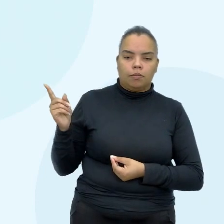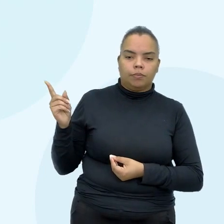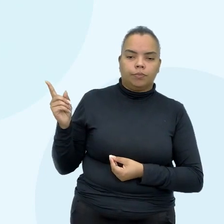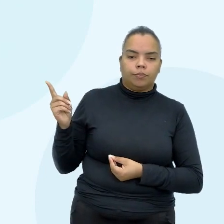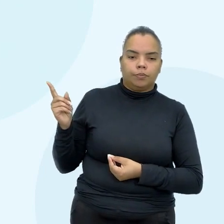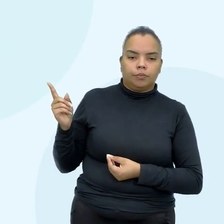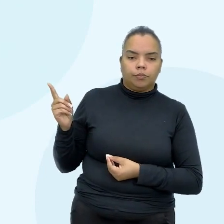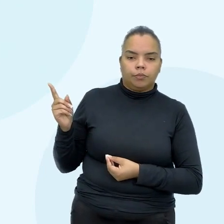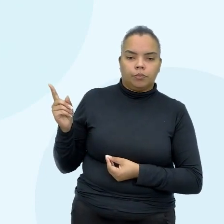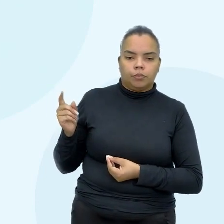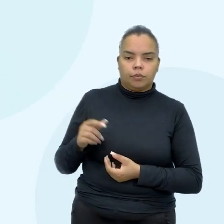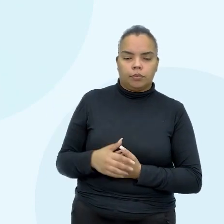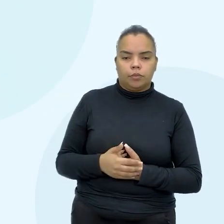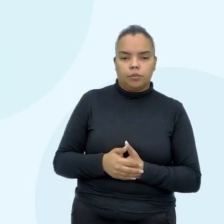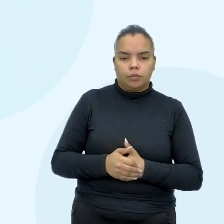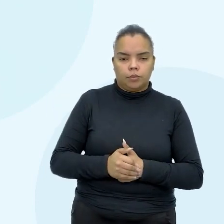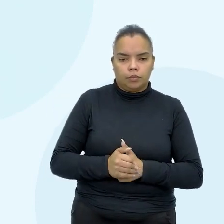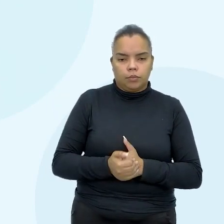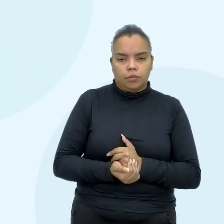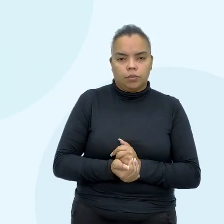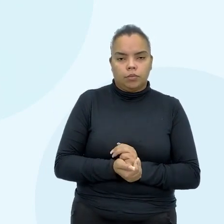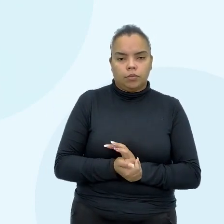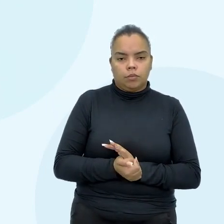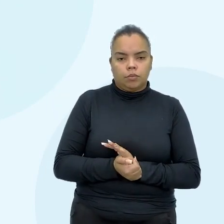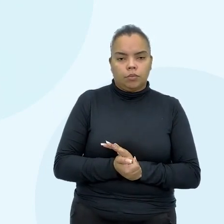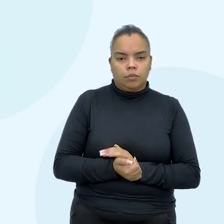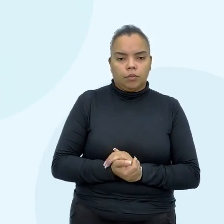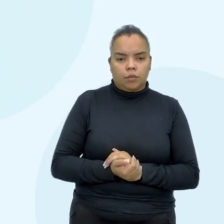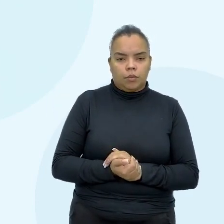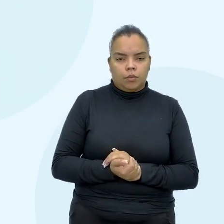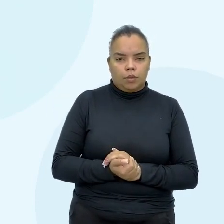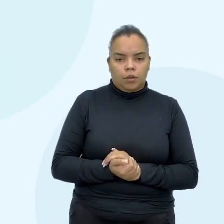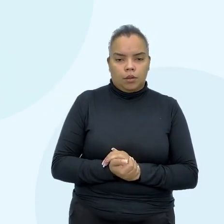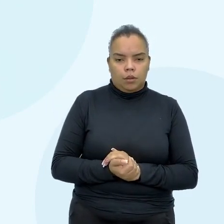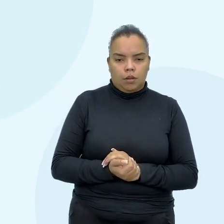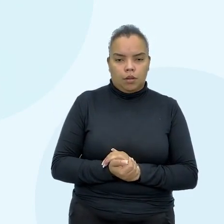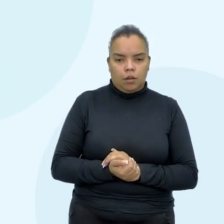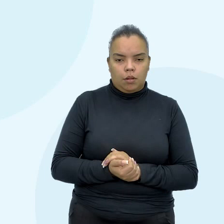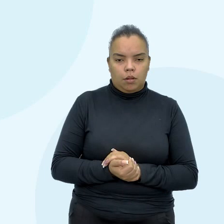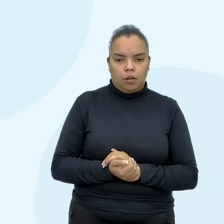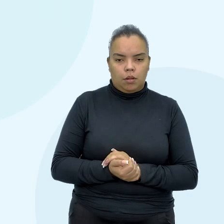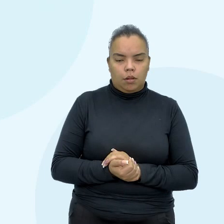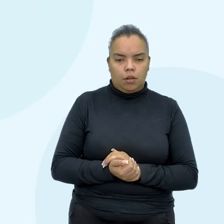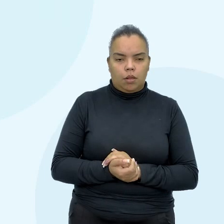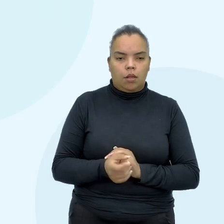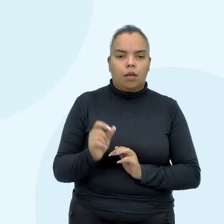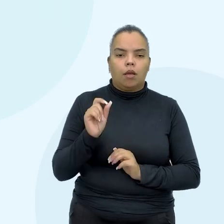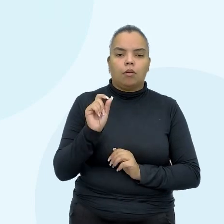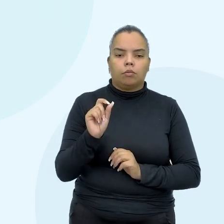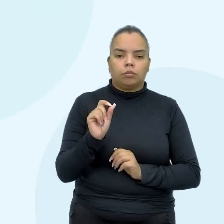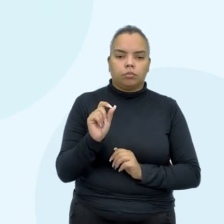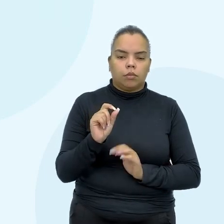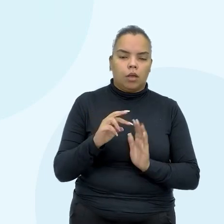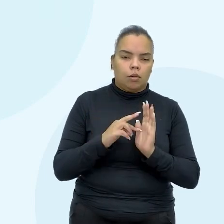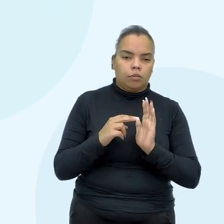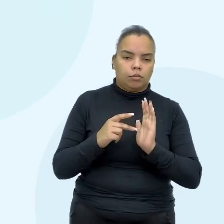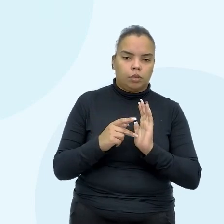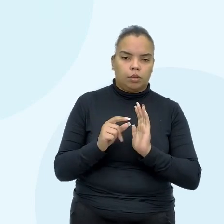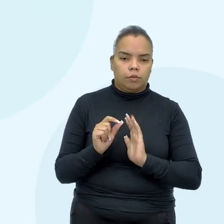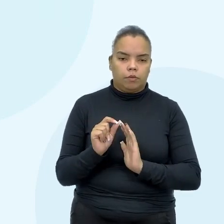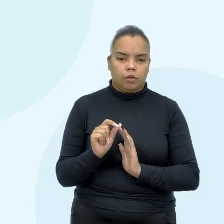essa pequena equaçãozinha, né? Que é o tempo de desintegração do material radioativo, né? A